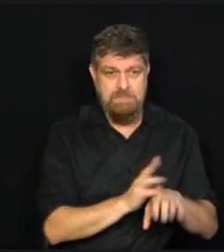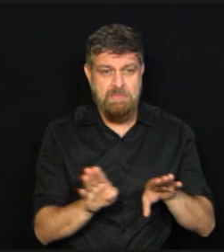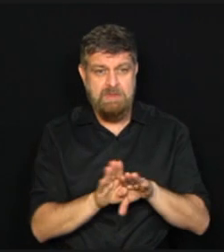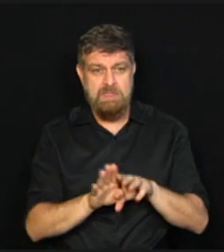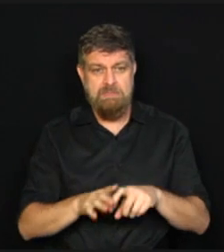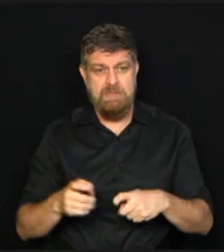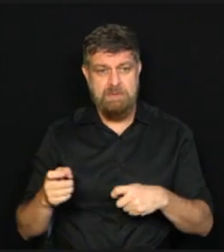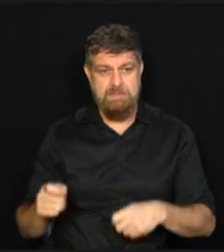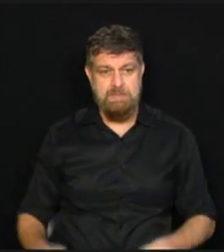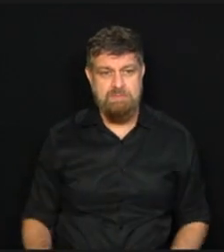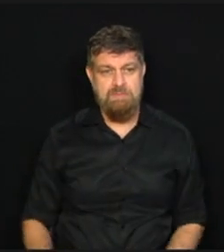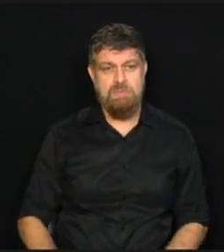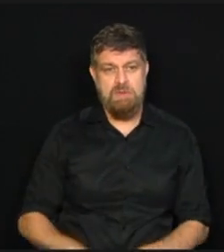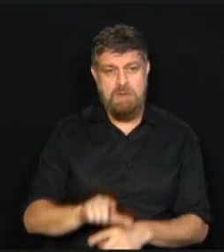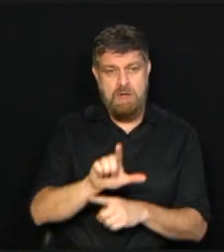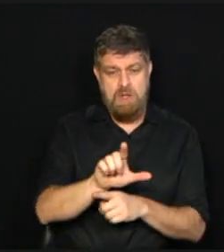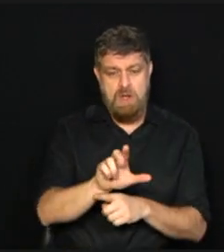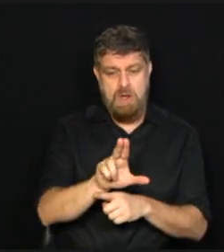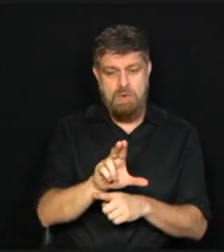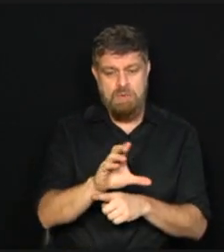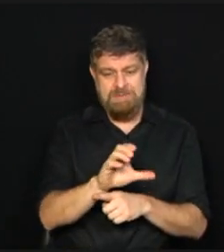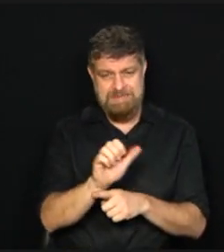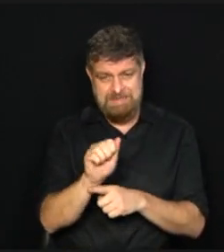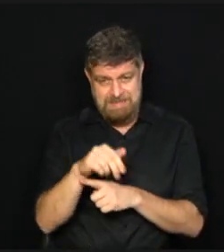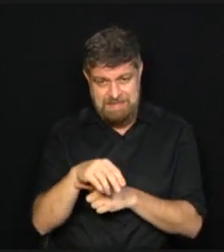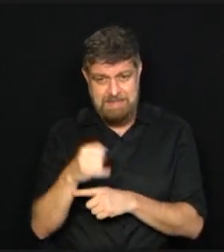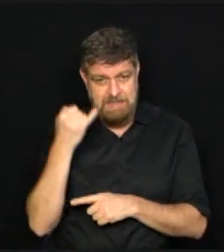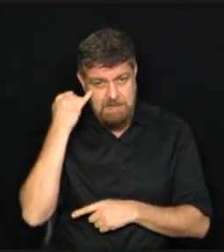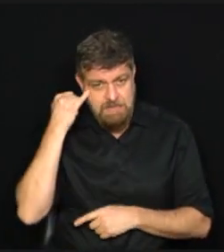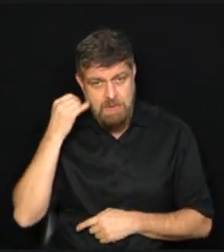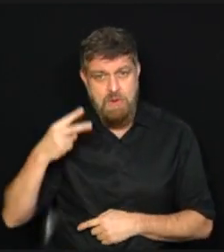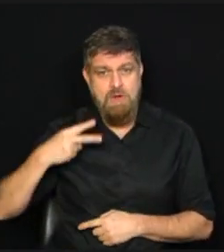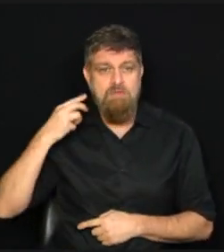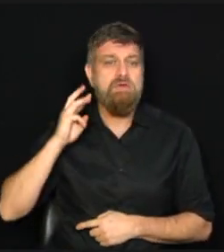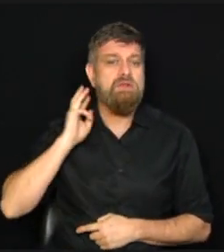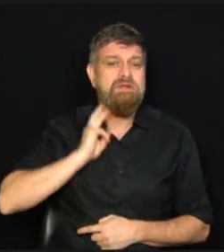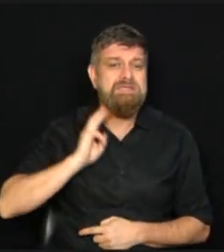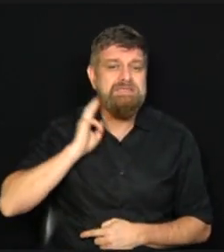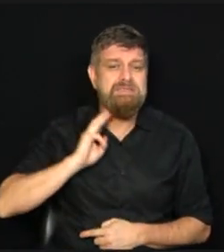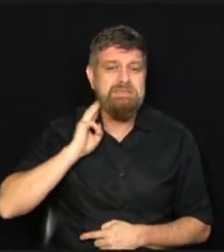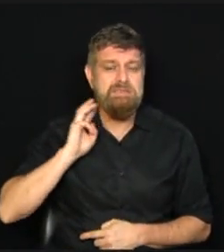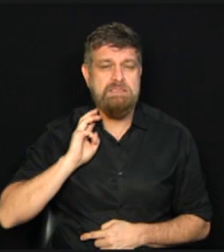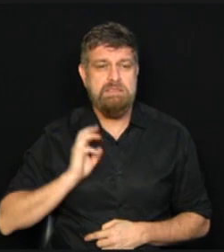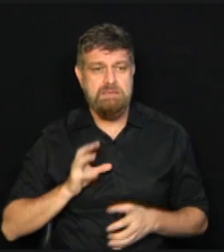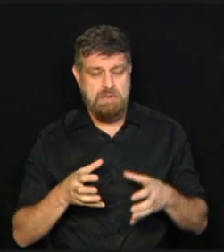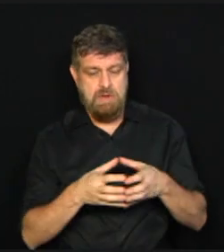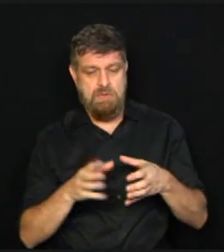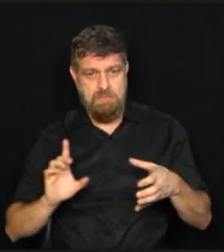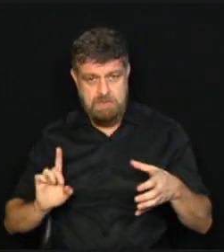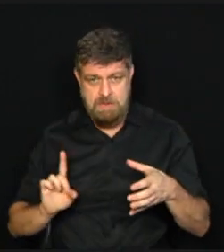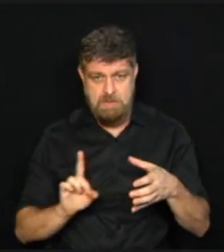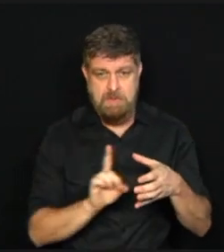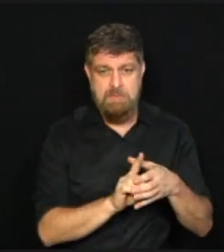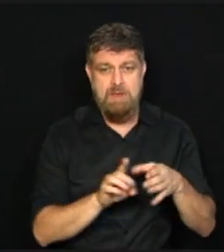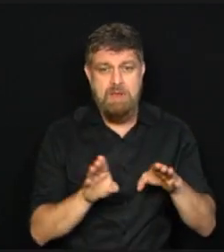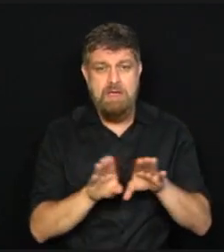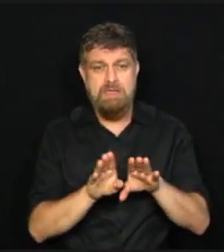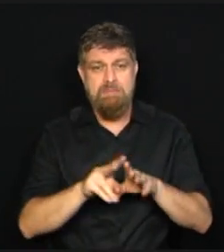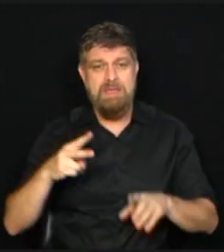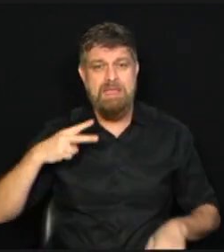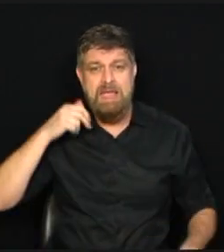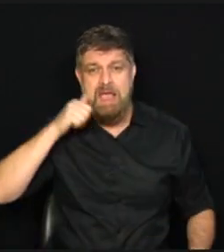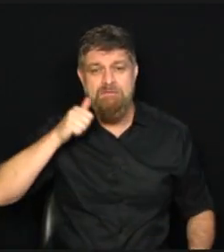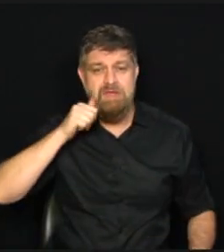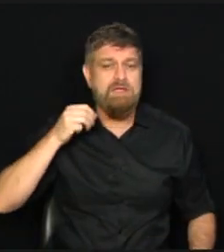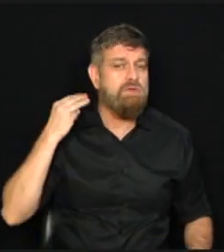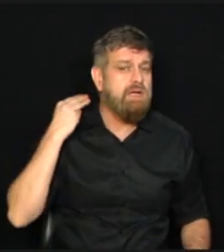Luciana UTS, o Cecílio Santos, vereador, membro dessa comissão, e também da vereadora Mariana